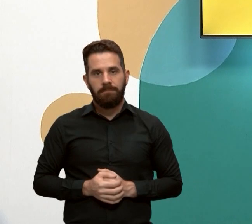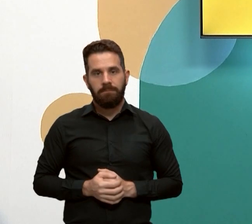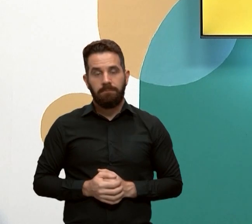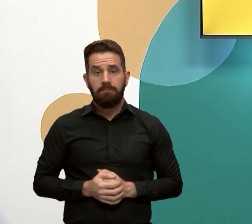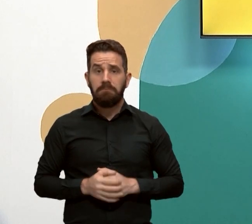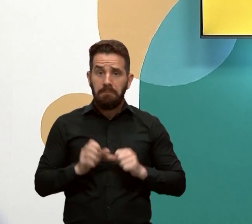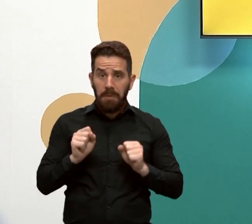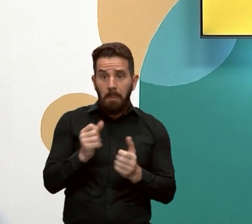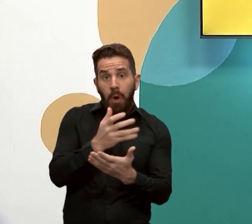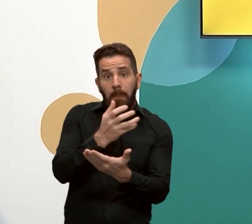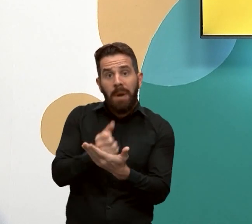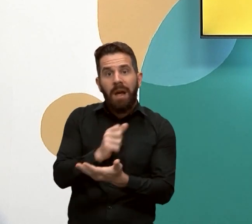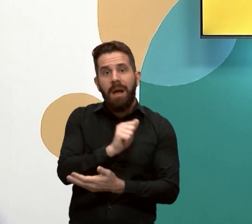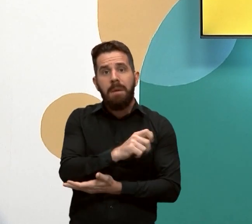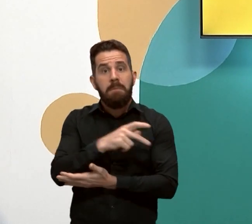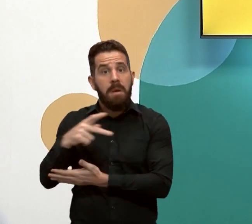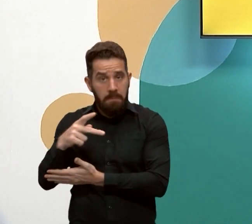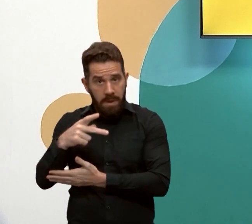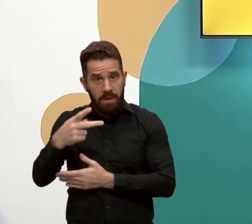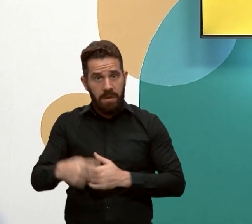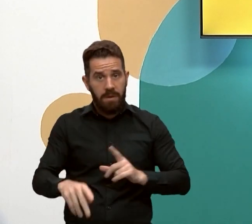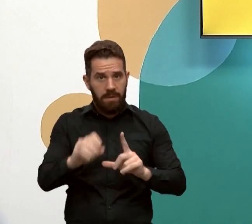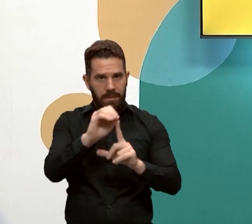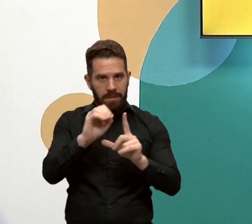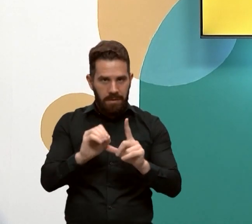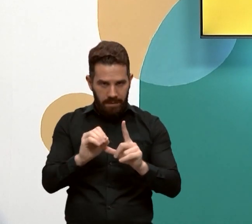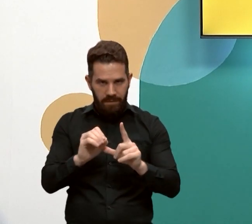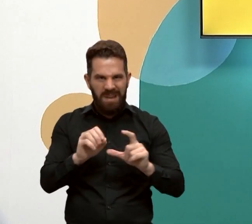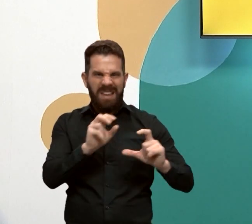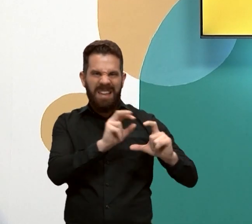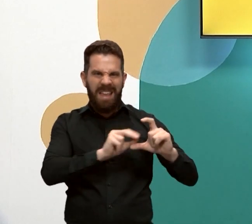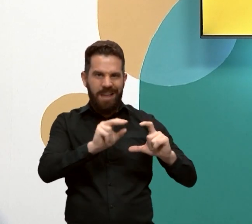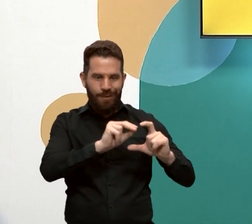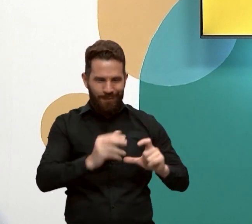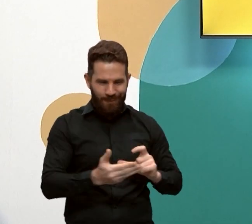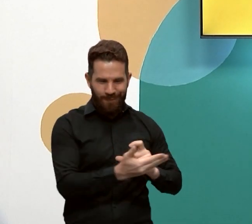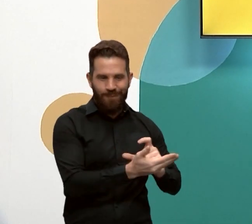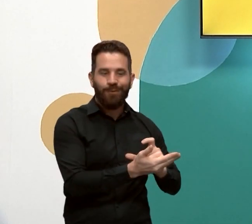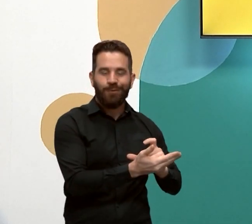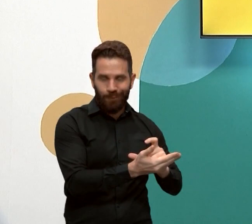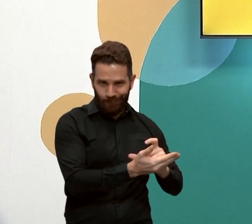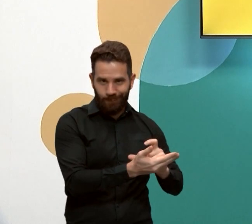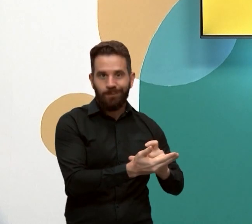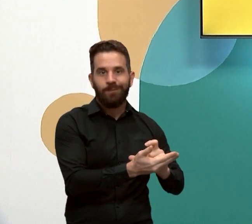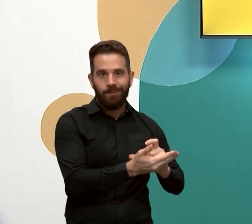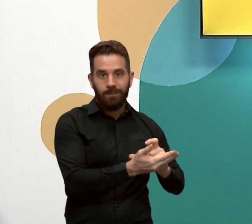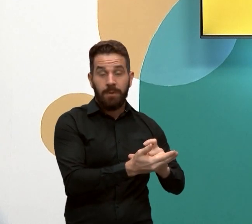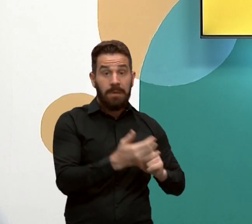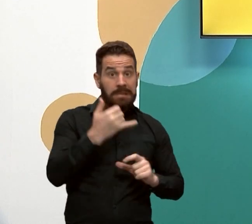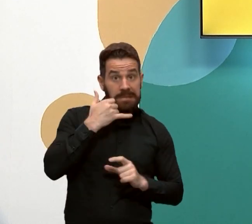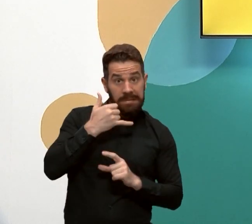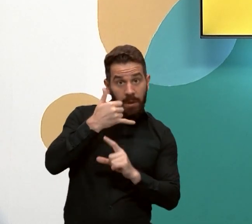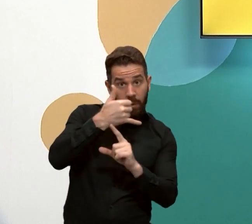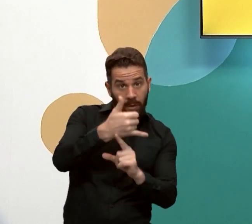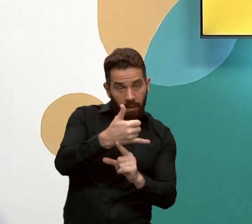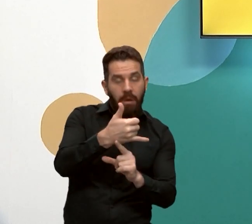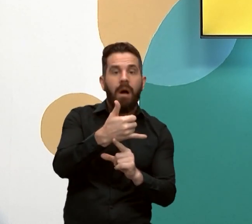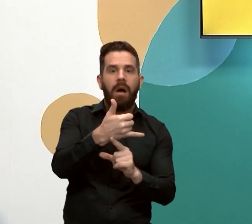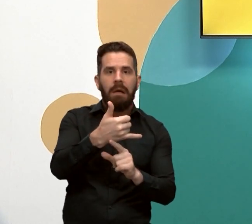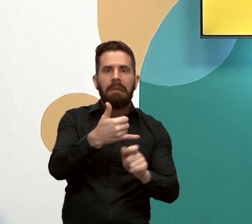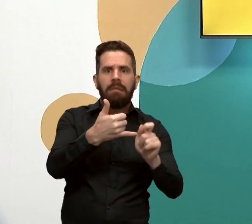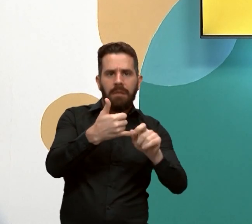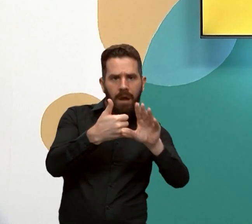baixar também o aplicativo da TV UFG. Deve ter aparecido aí na sua tela um códigozinho digital. Aponta o seu celular para esse